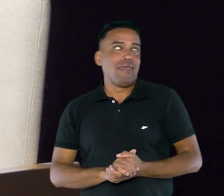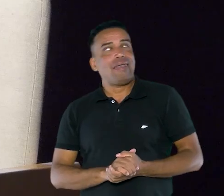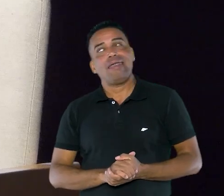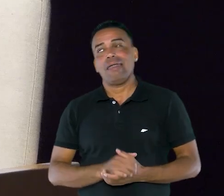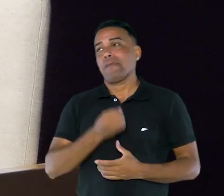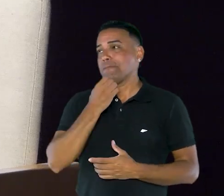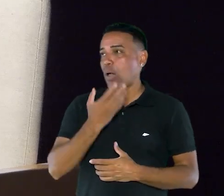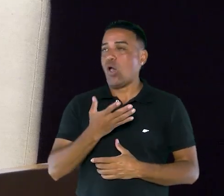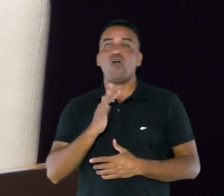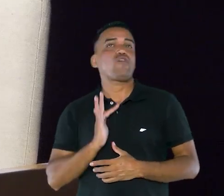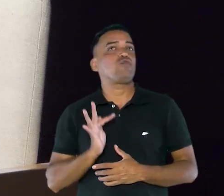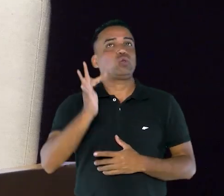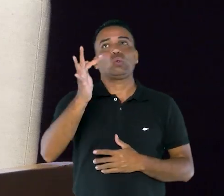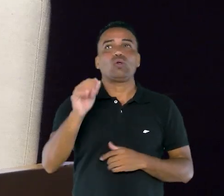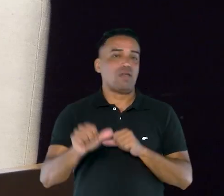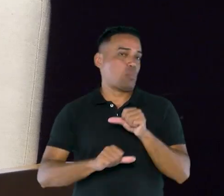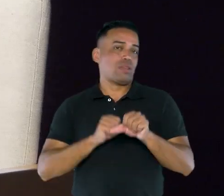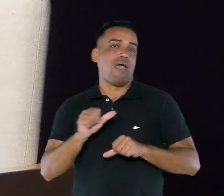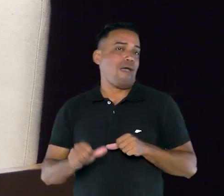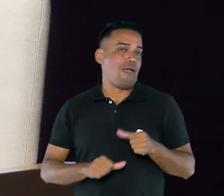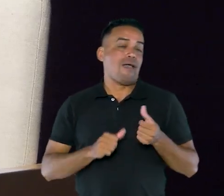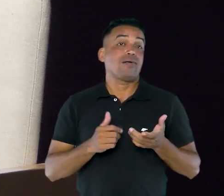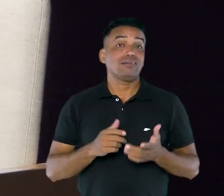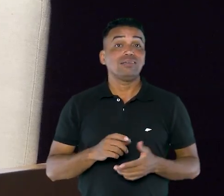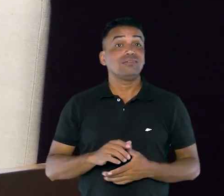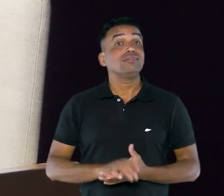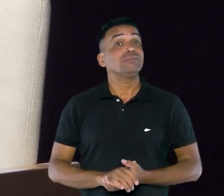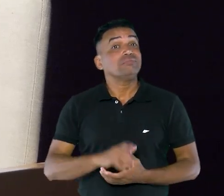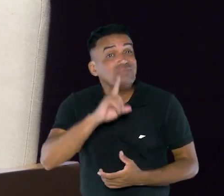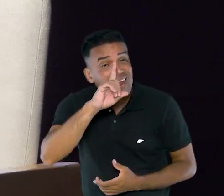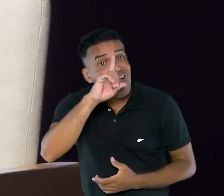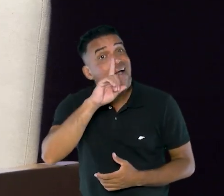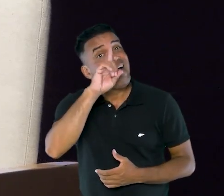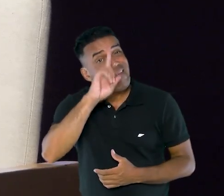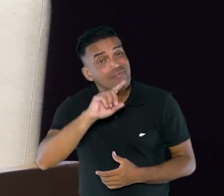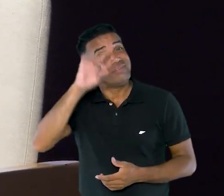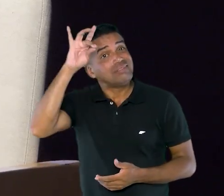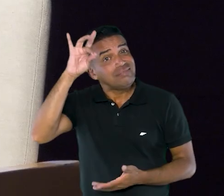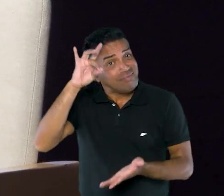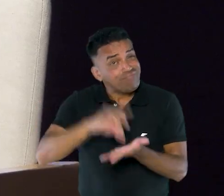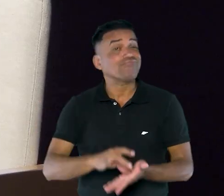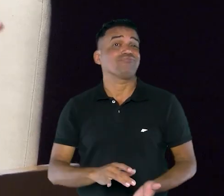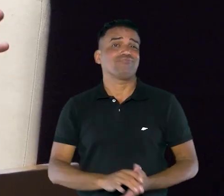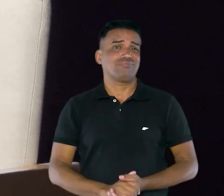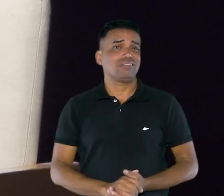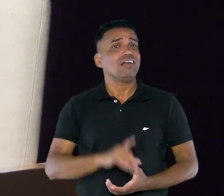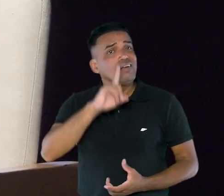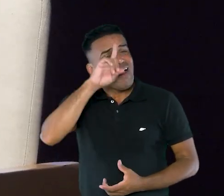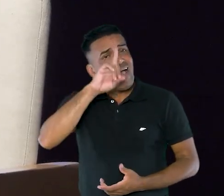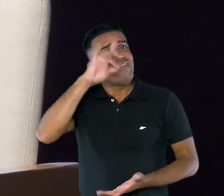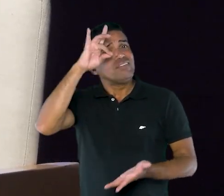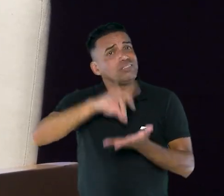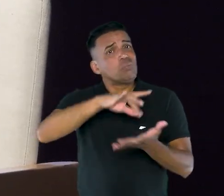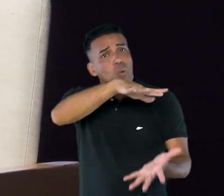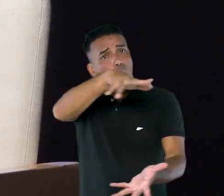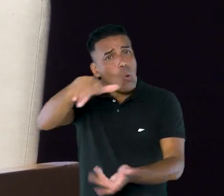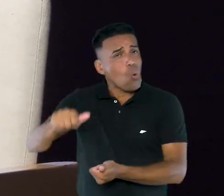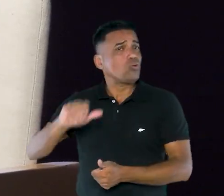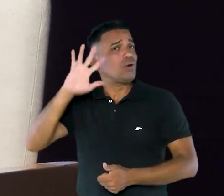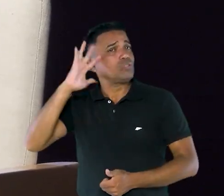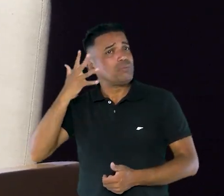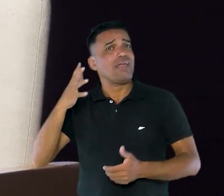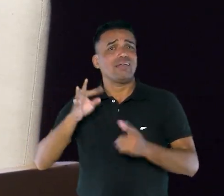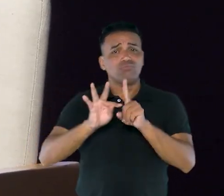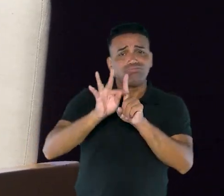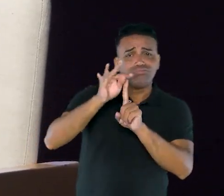poliana e ficar achando que as coisas não são muito graves. Elas são, sim, muito graves. Elas são, sim. Mas isso, como eu disse para vocês,